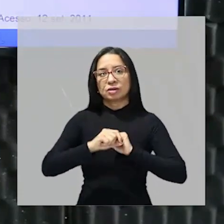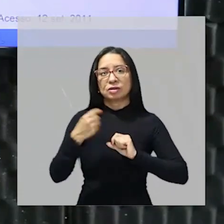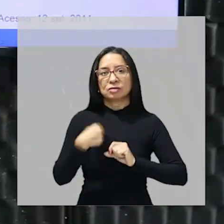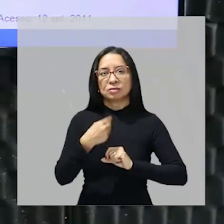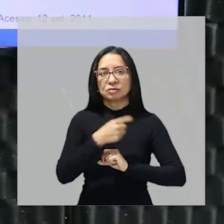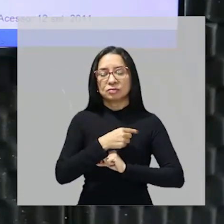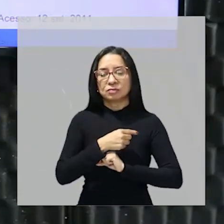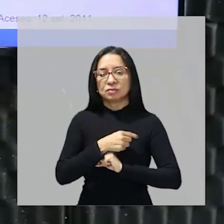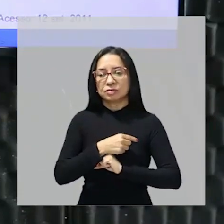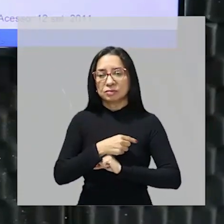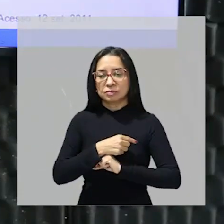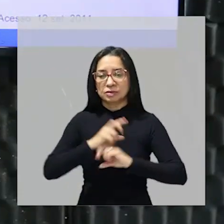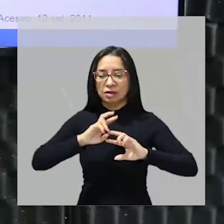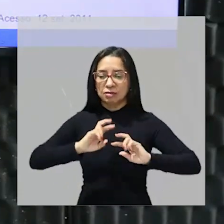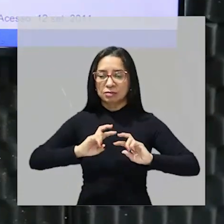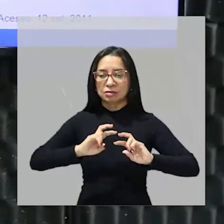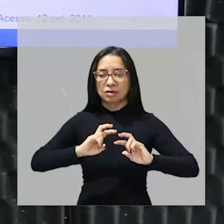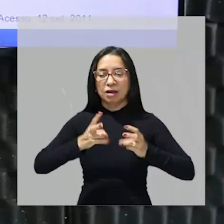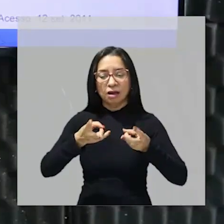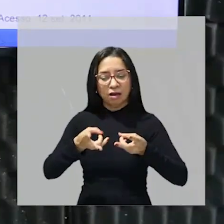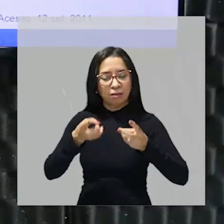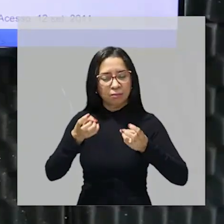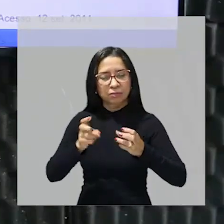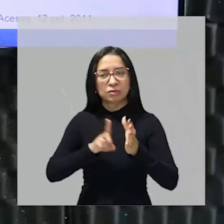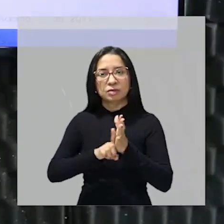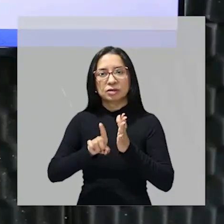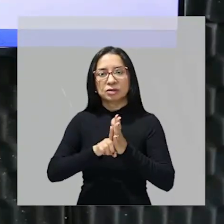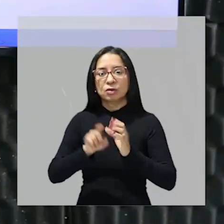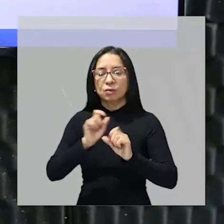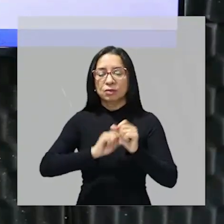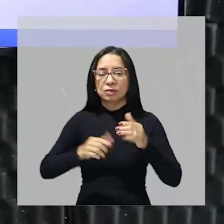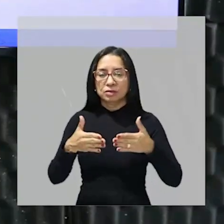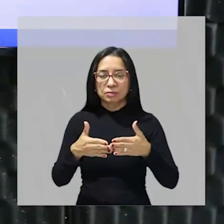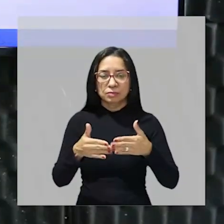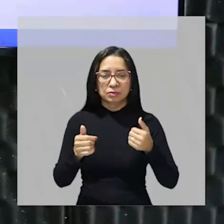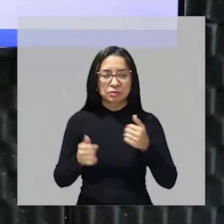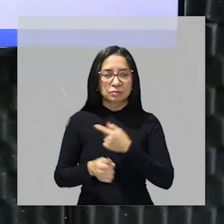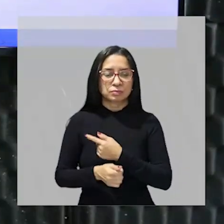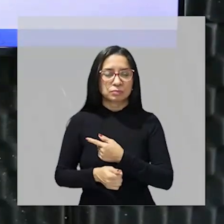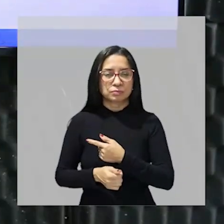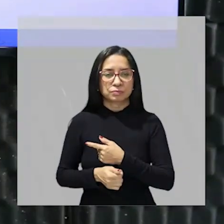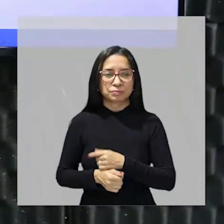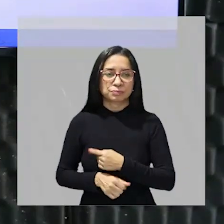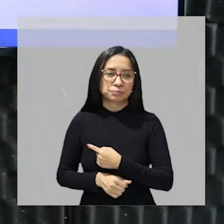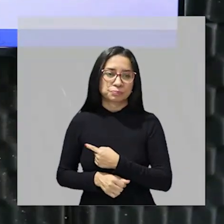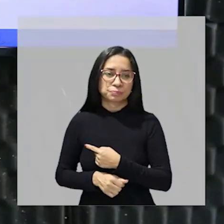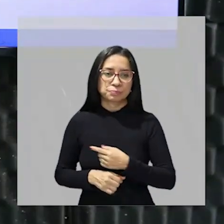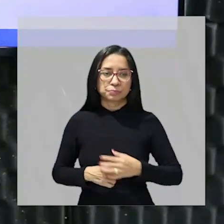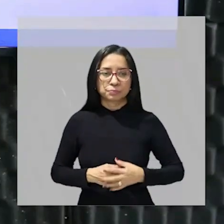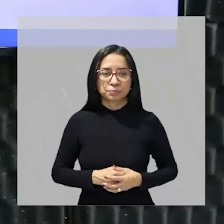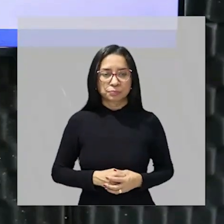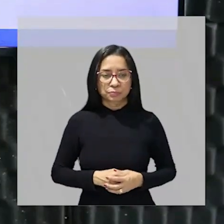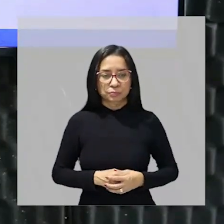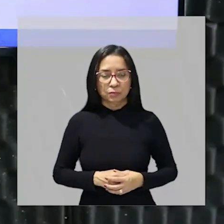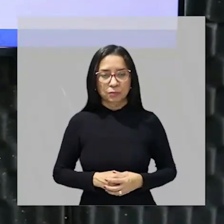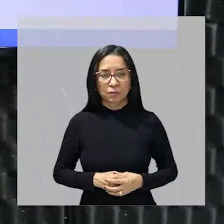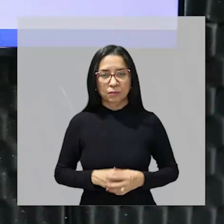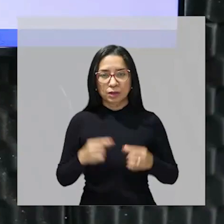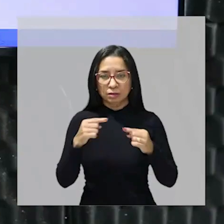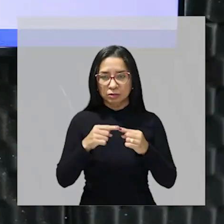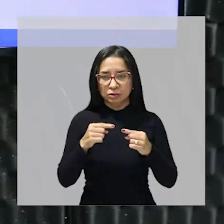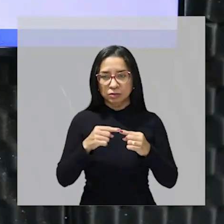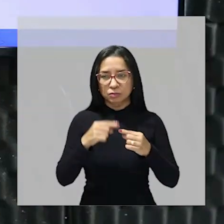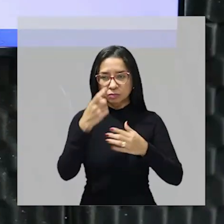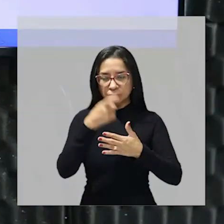vamos tirar dessa questão? O que está pedindo, tá? O que a UEMA de 2012 pediu para a gente? De acordo com